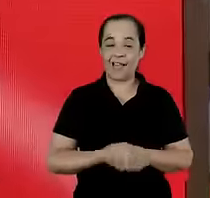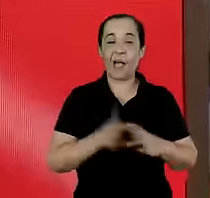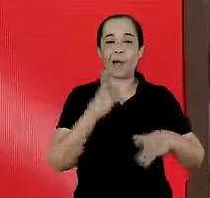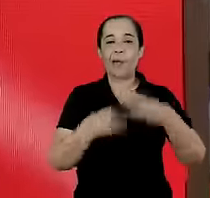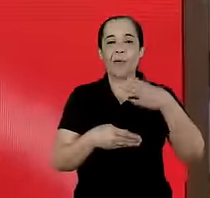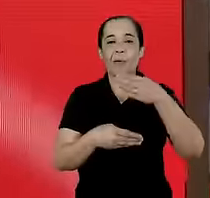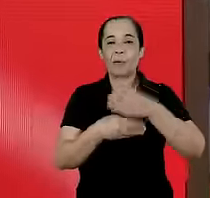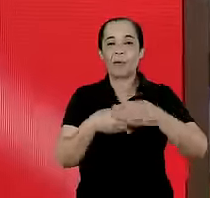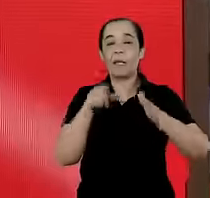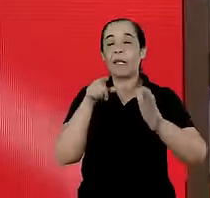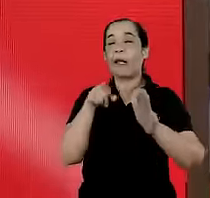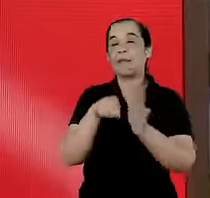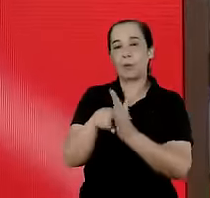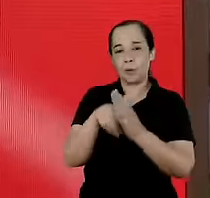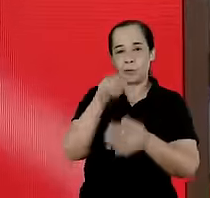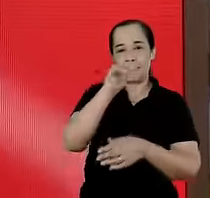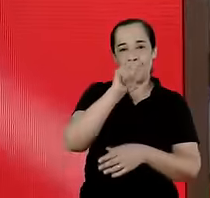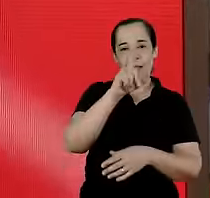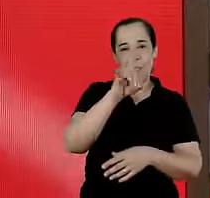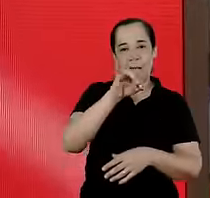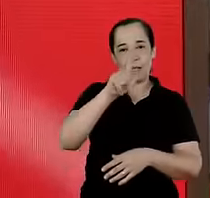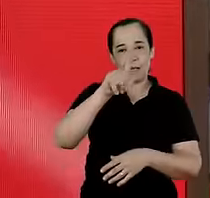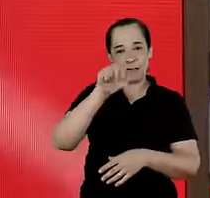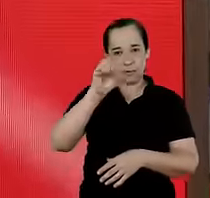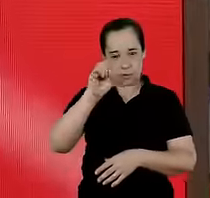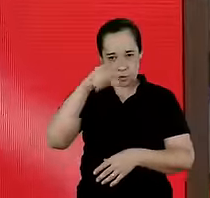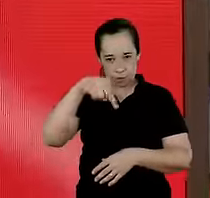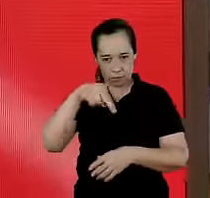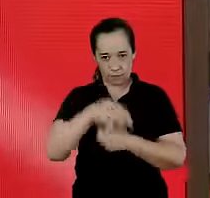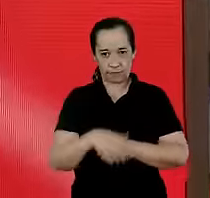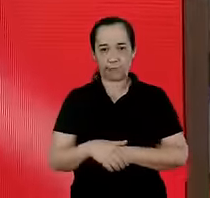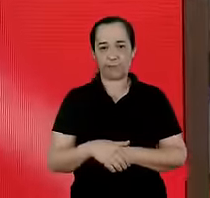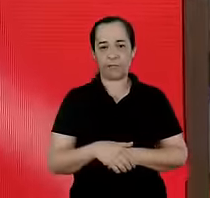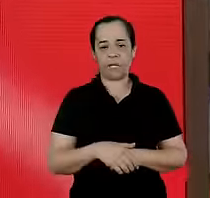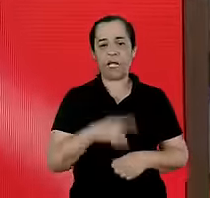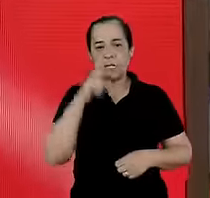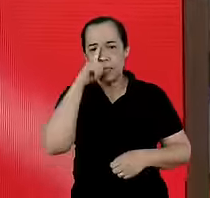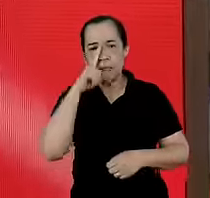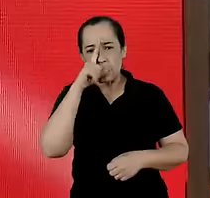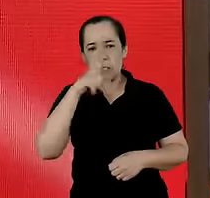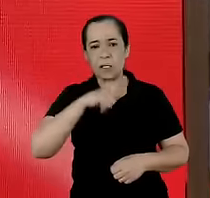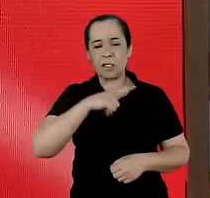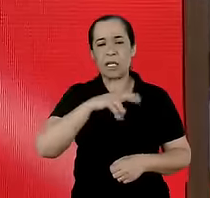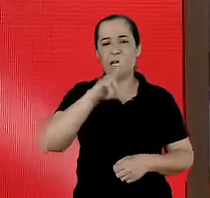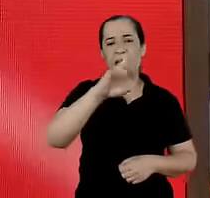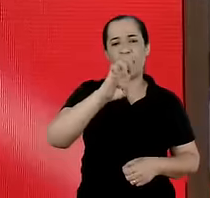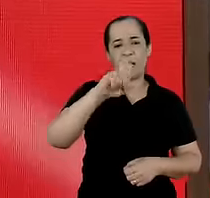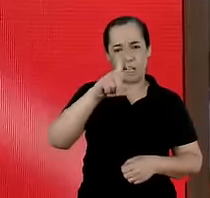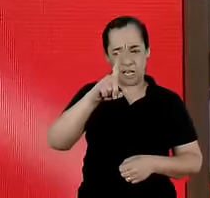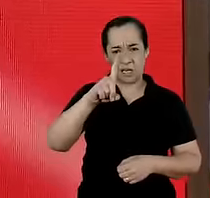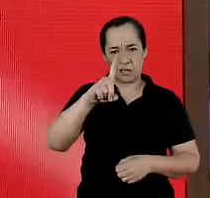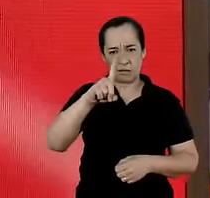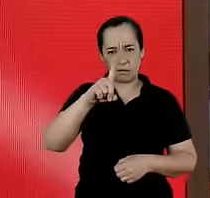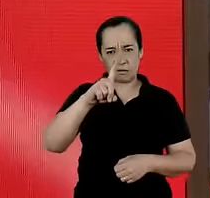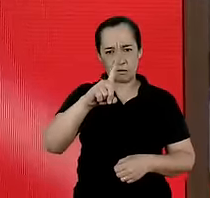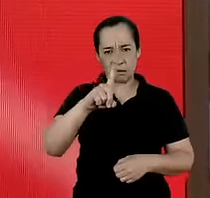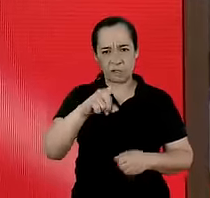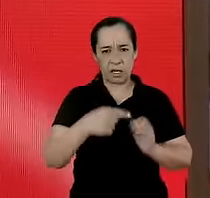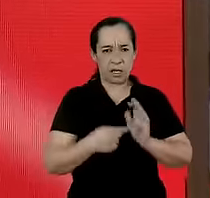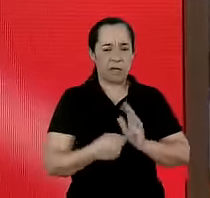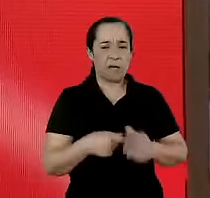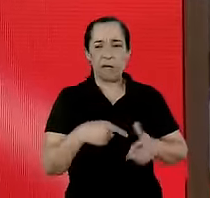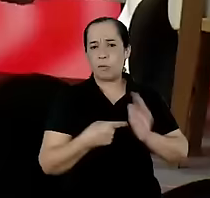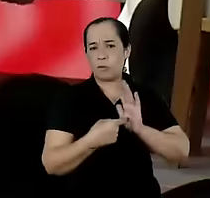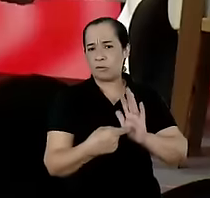Adilson dado esse essa questão desses riscos vocês T algum ré no portfólio para para essa situação ou eventualmente uma escalada